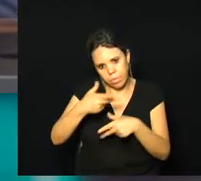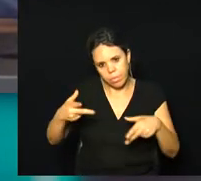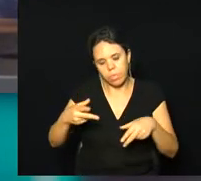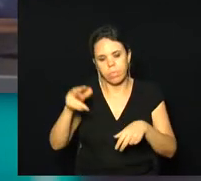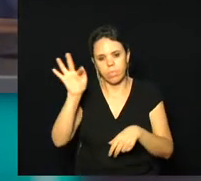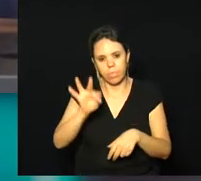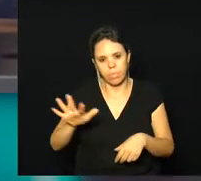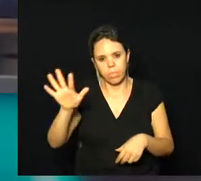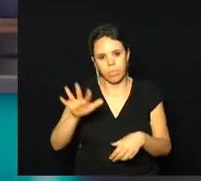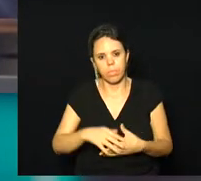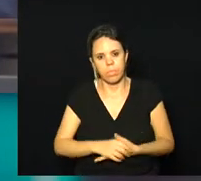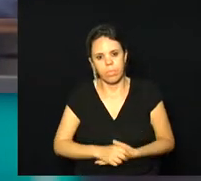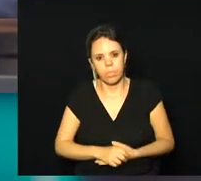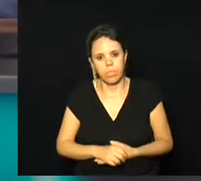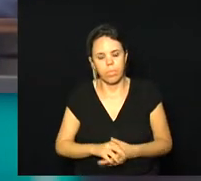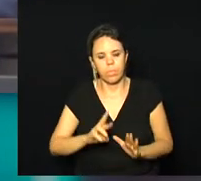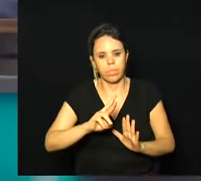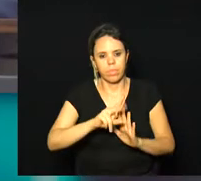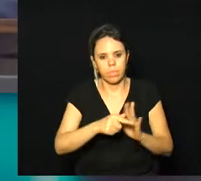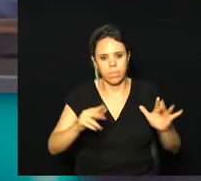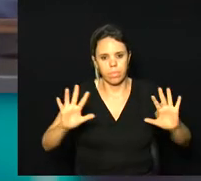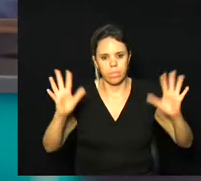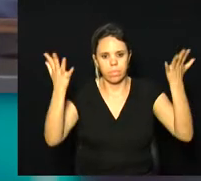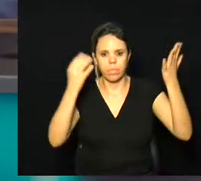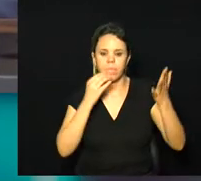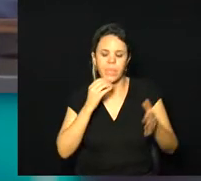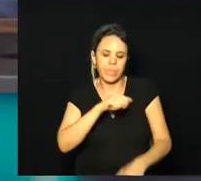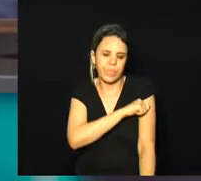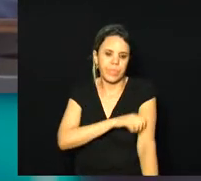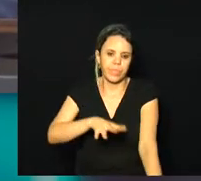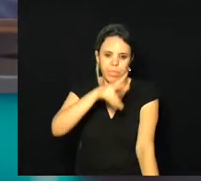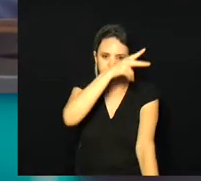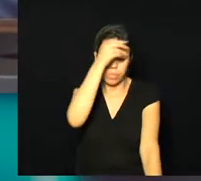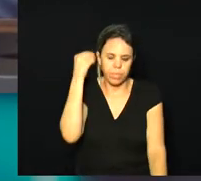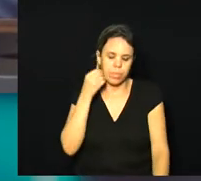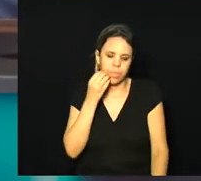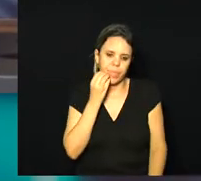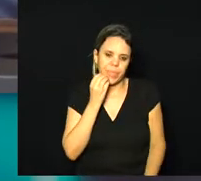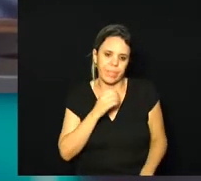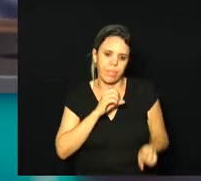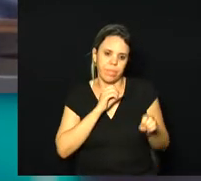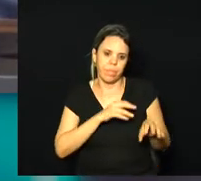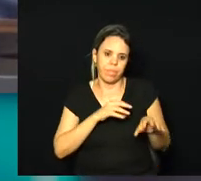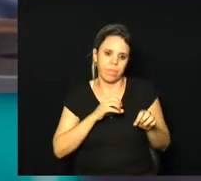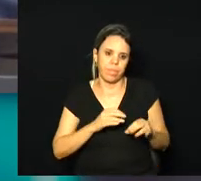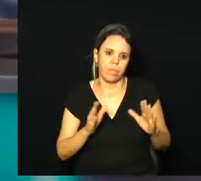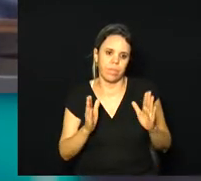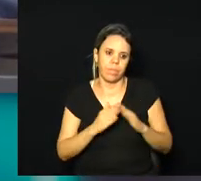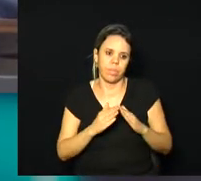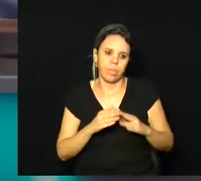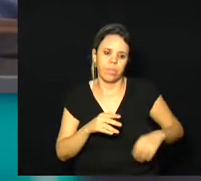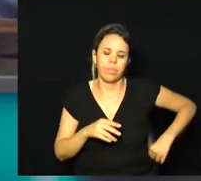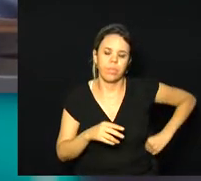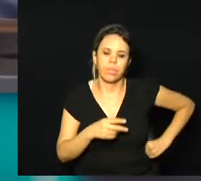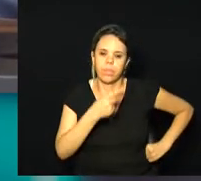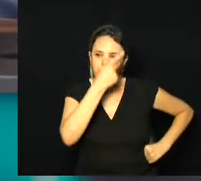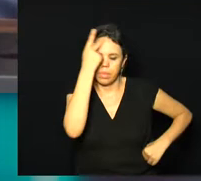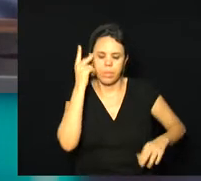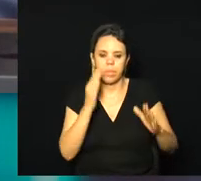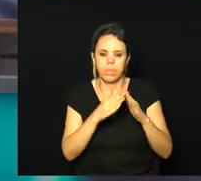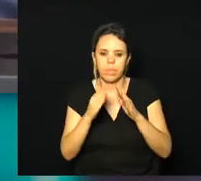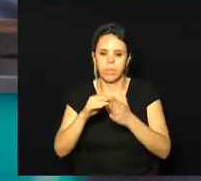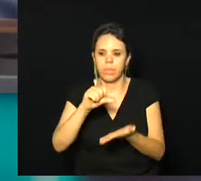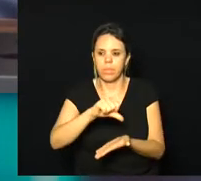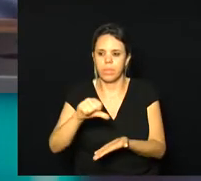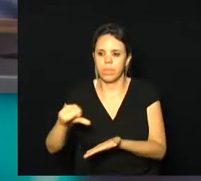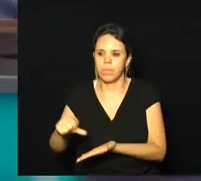universidade, fez diversos eventos para alunos da rede pública de ensino e moradores de várias